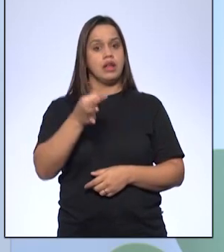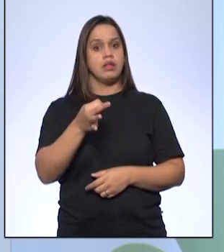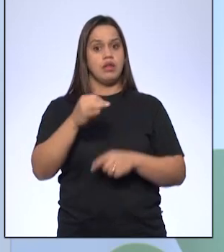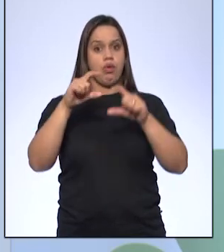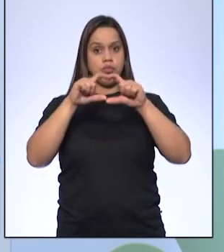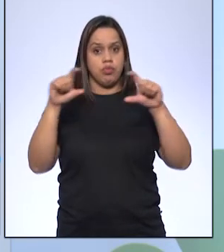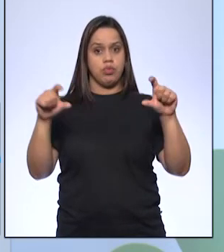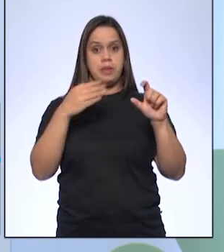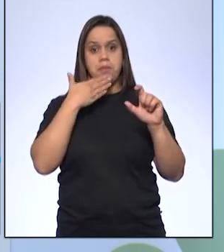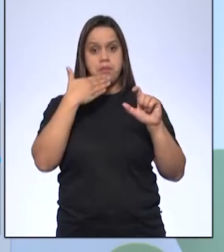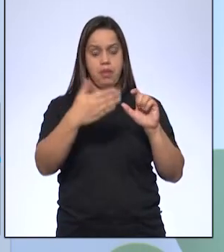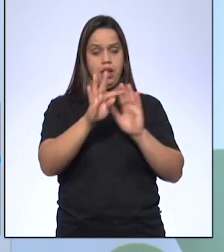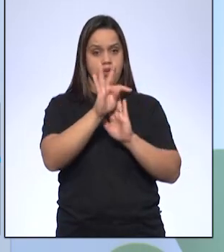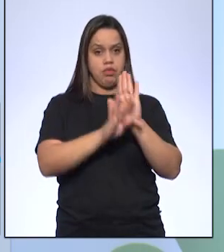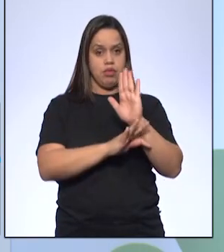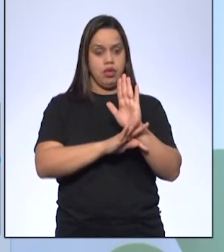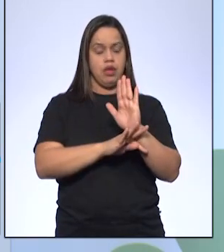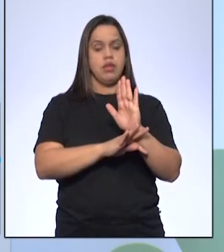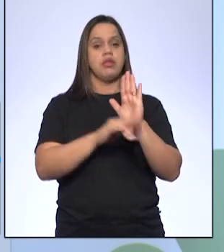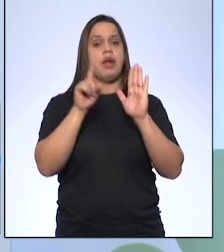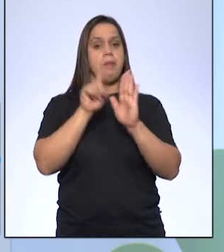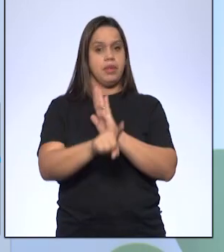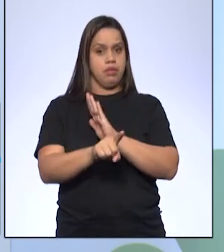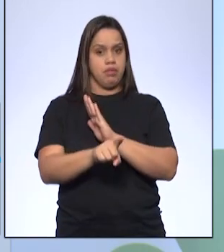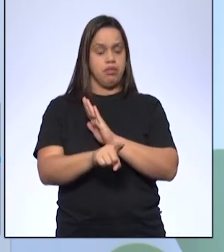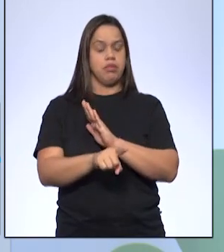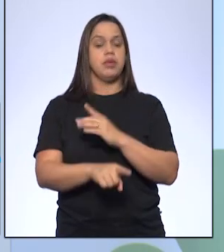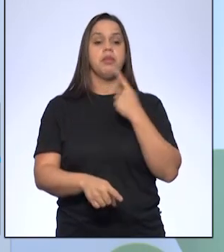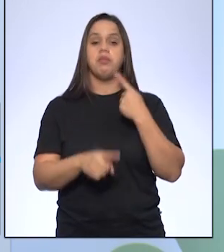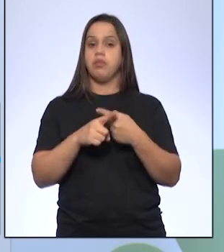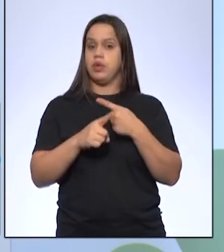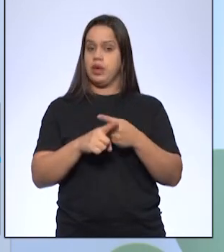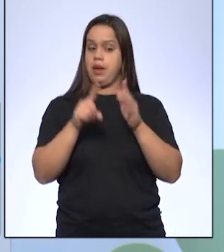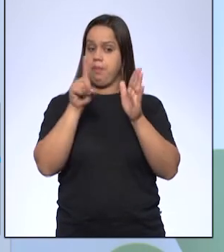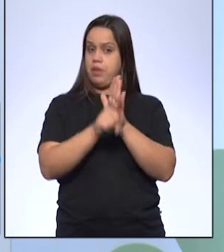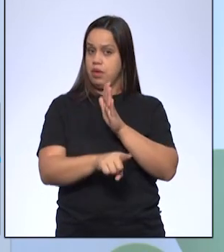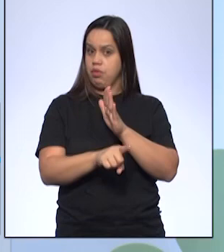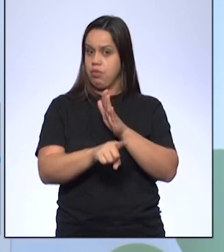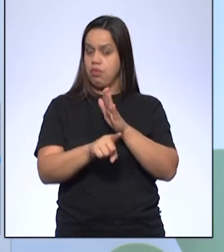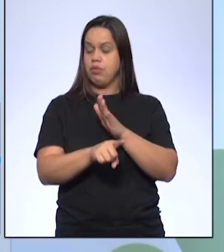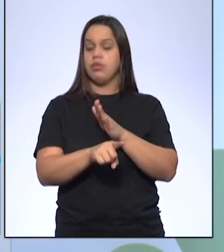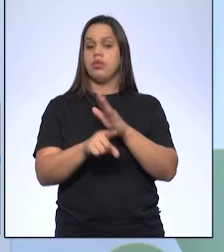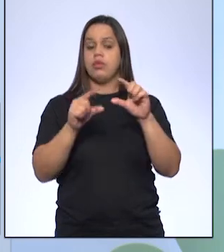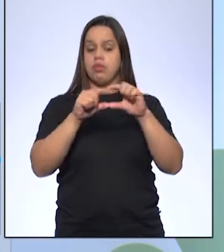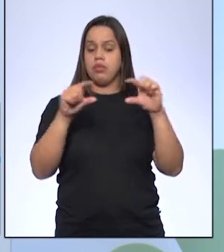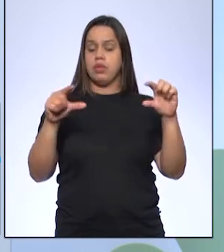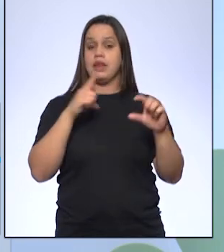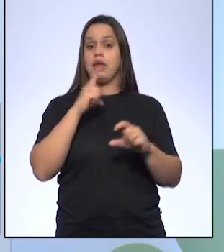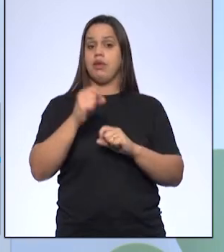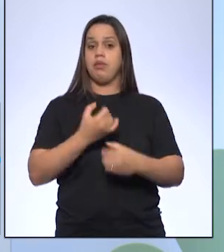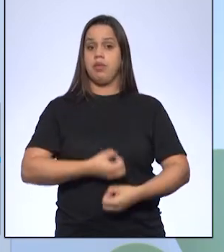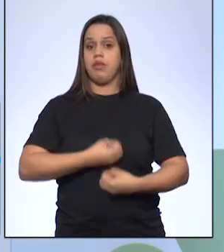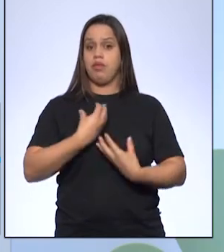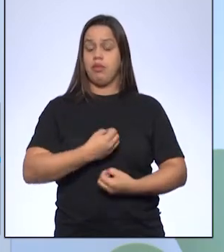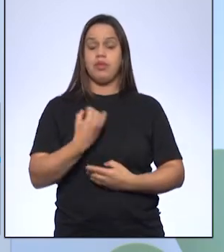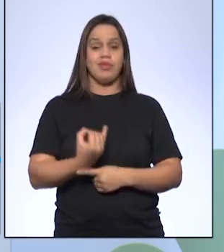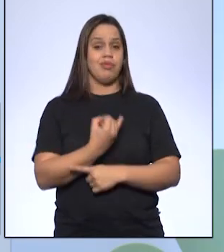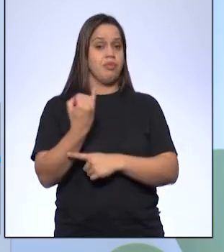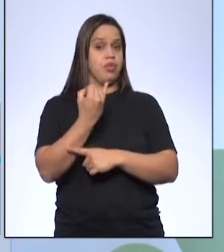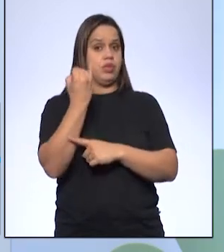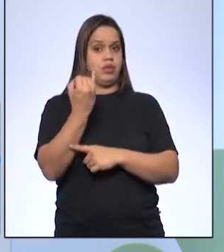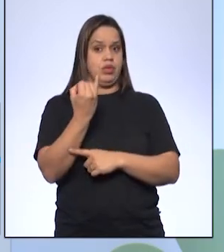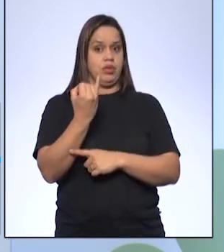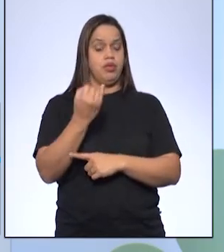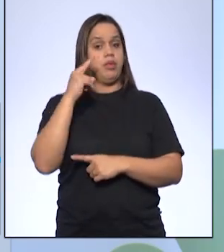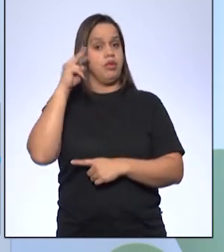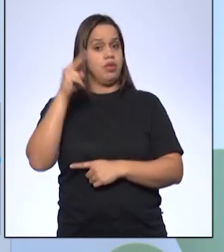enunciado, né, da questão. Porque no enunciado da questão tem uma informação que é muito importante, não é, Jonas?